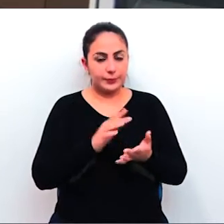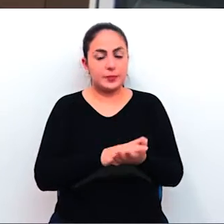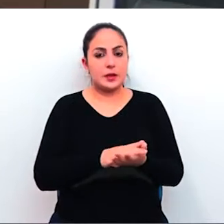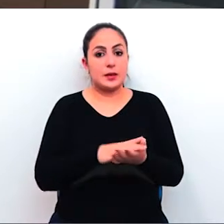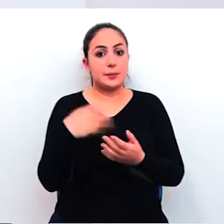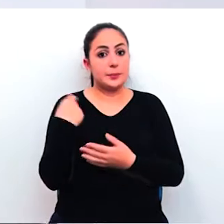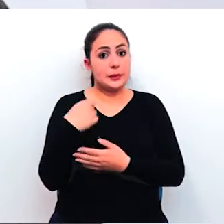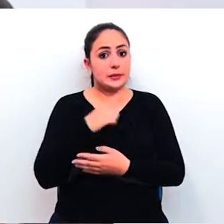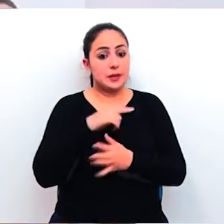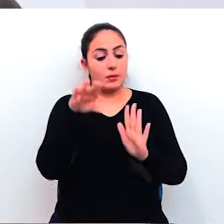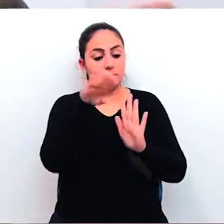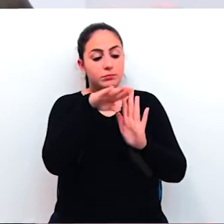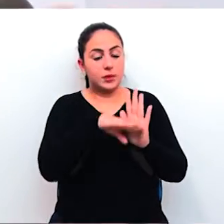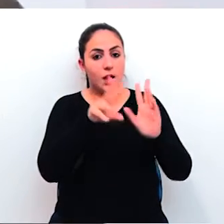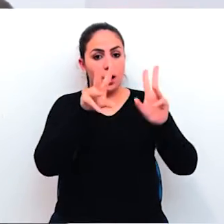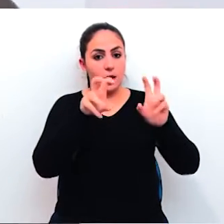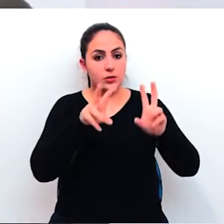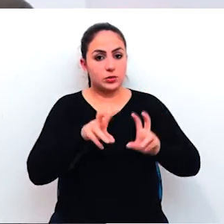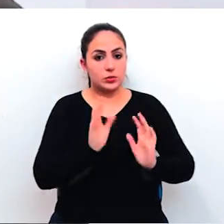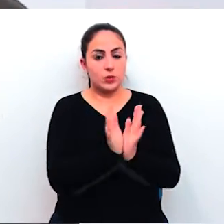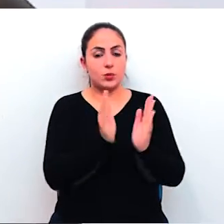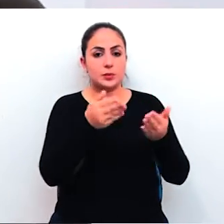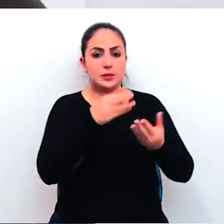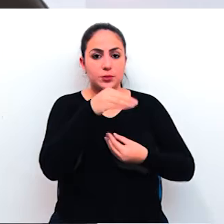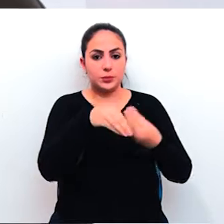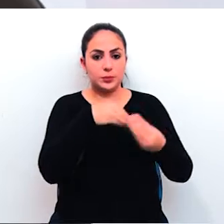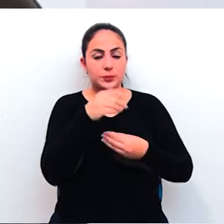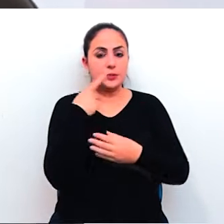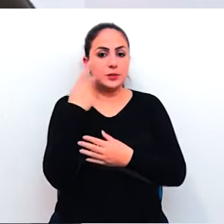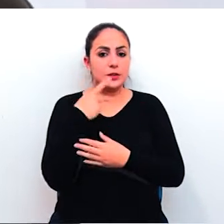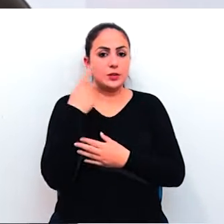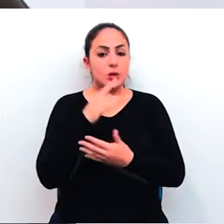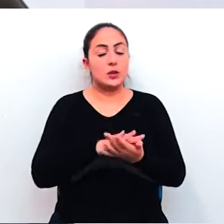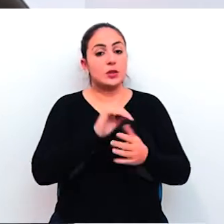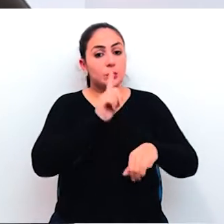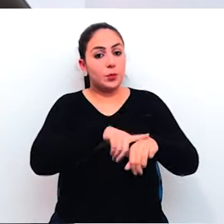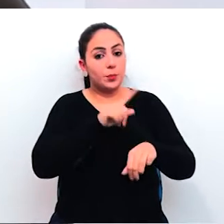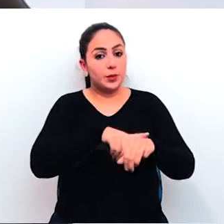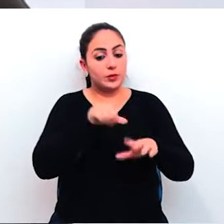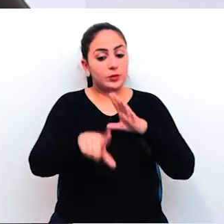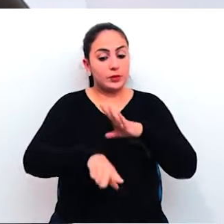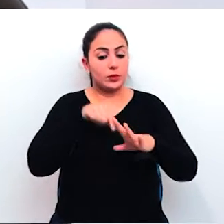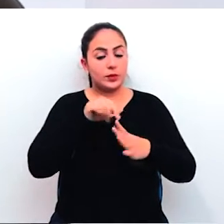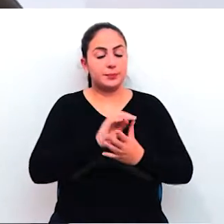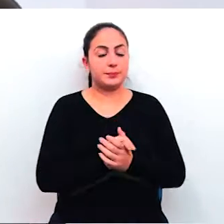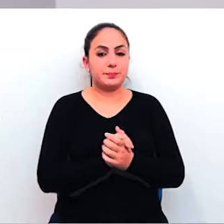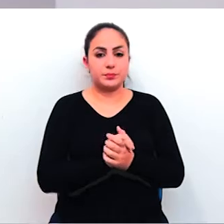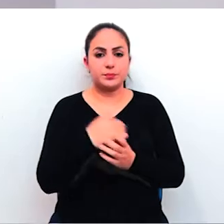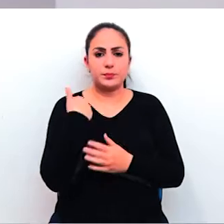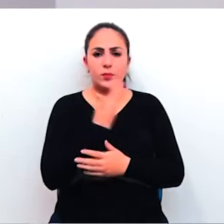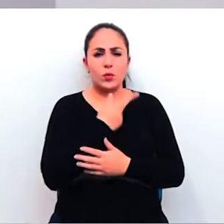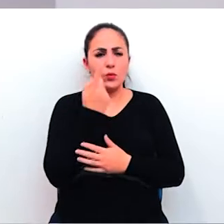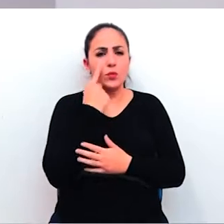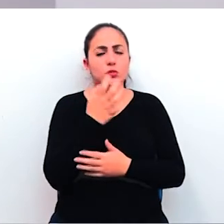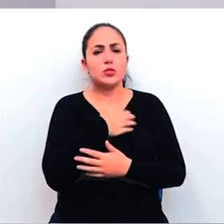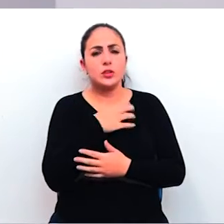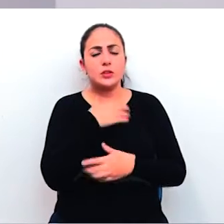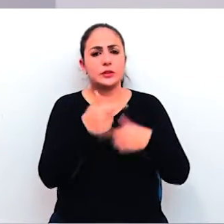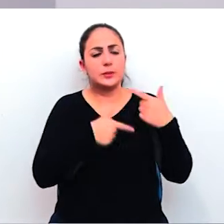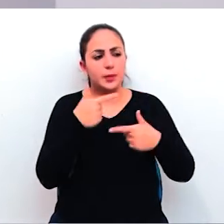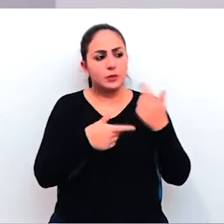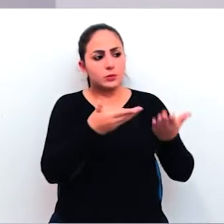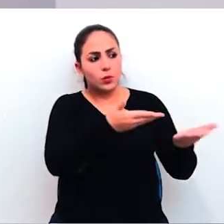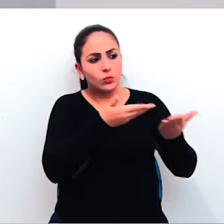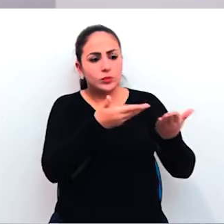resíduos sólidos deverá estar entre as faltas da frente parlamentar assim que ela for nomeada como estabelecer um ritmo